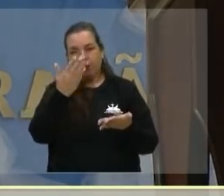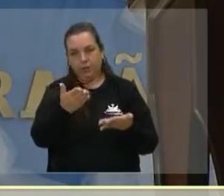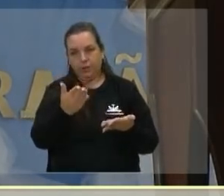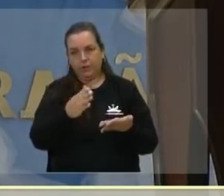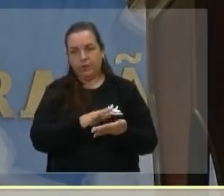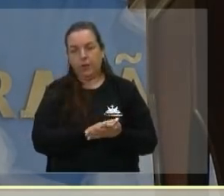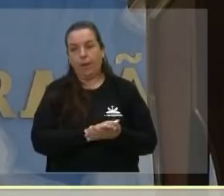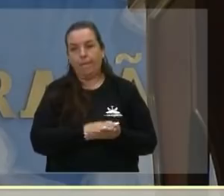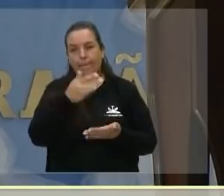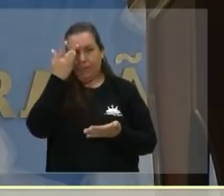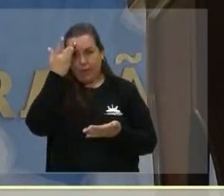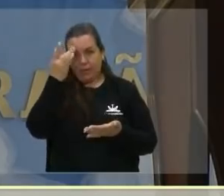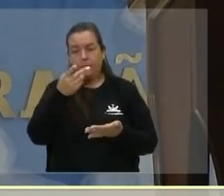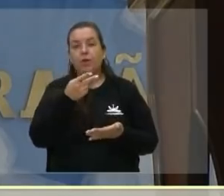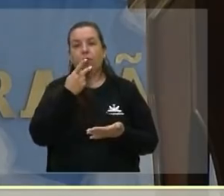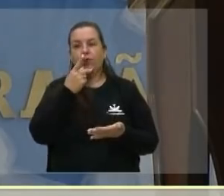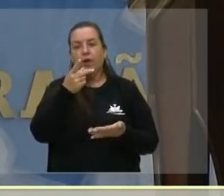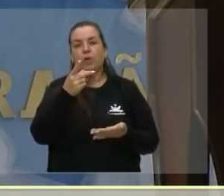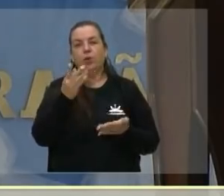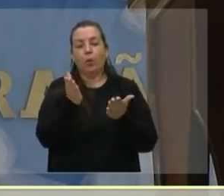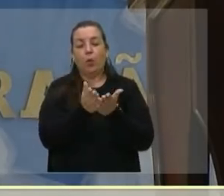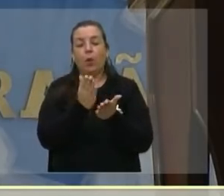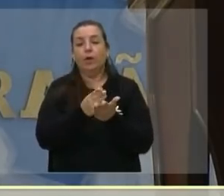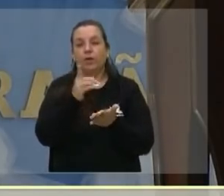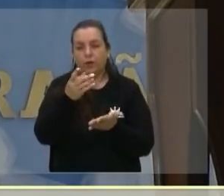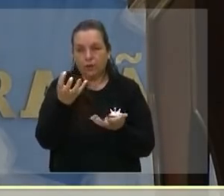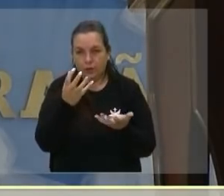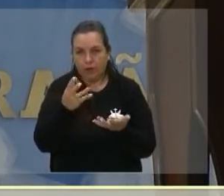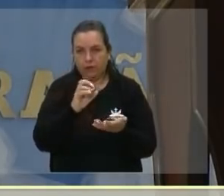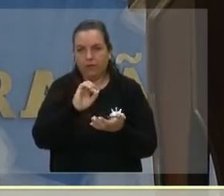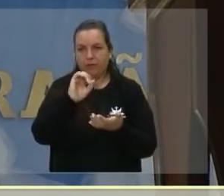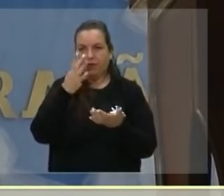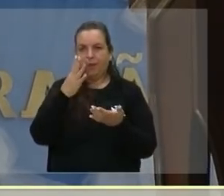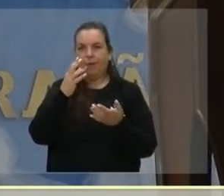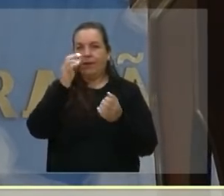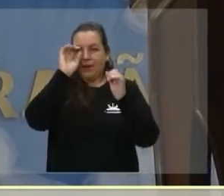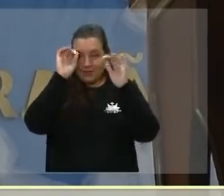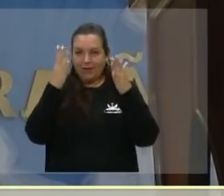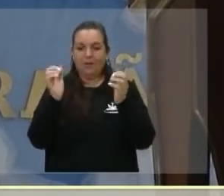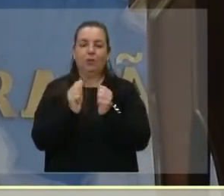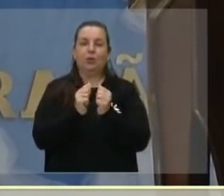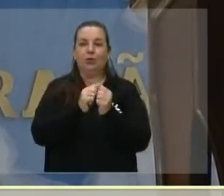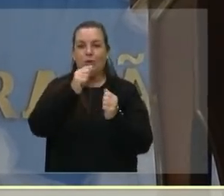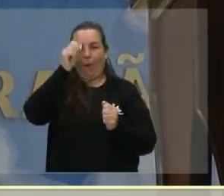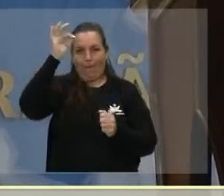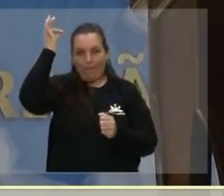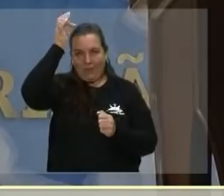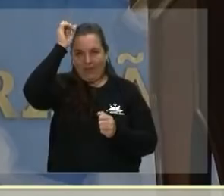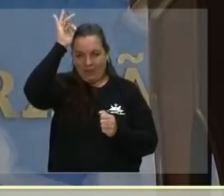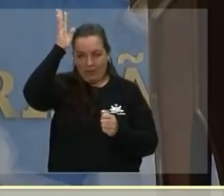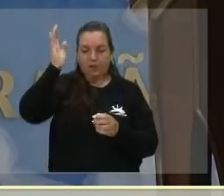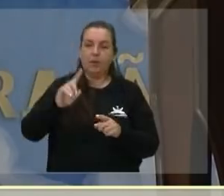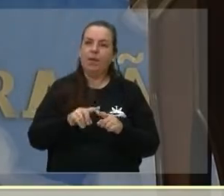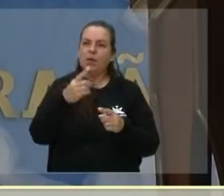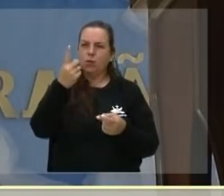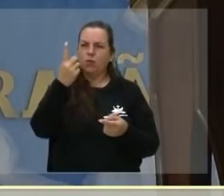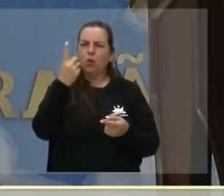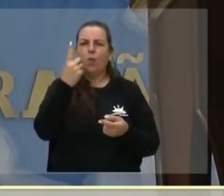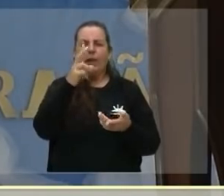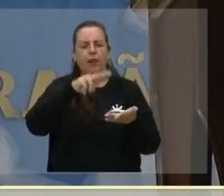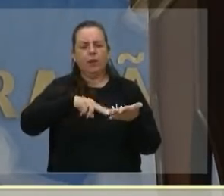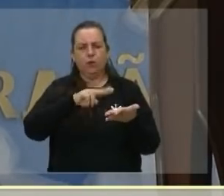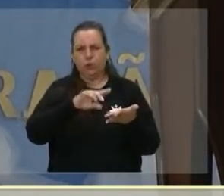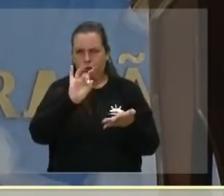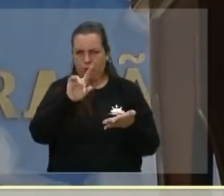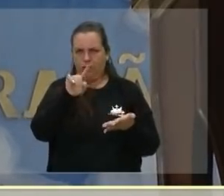dizer um livro mas amanhã eu digo o livro que eu quero que você leia para celebrar celebrarmos juntos pentecostes hoje